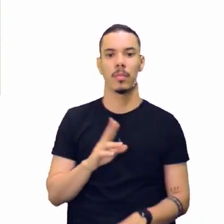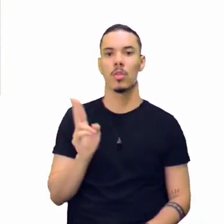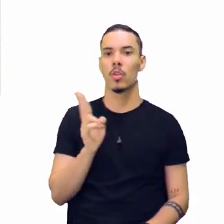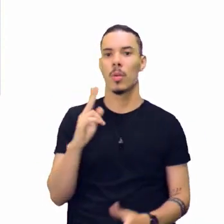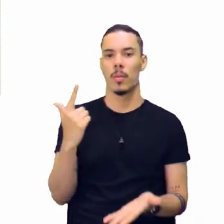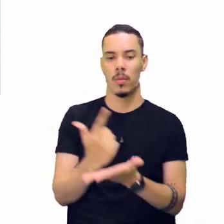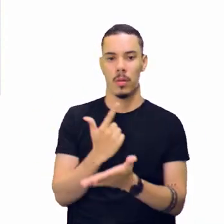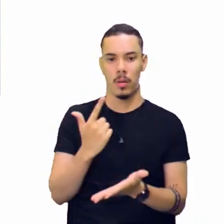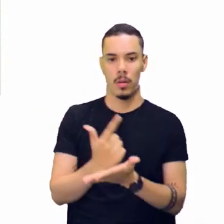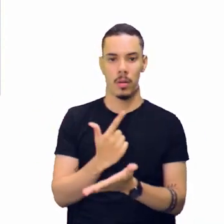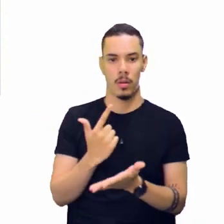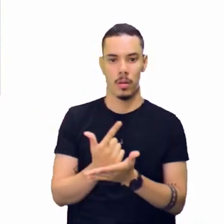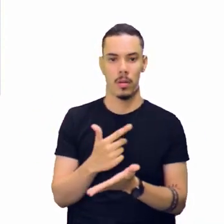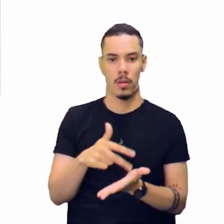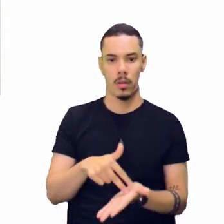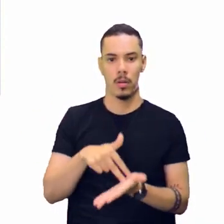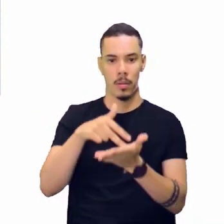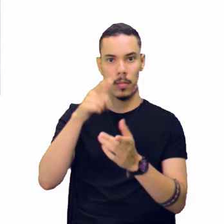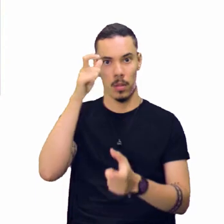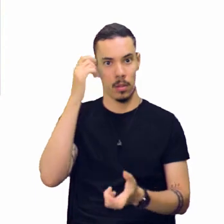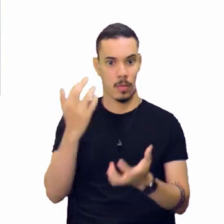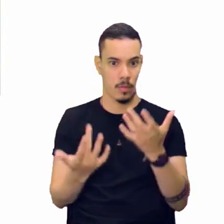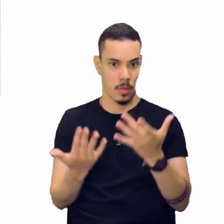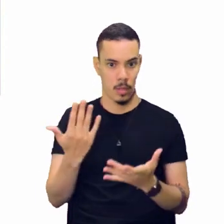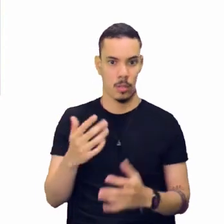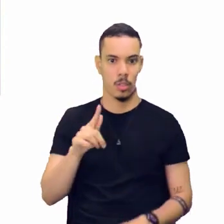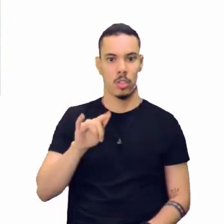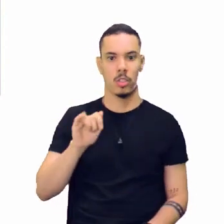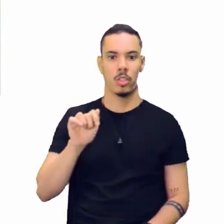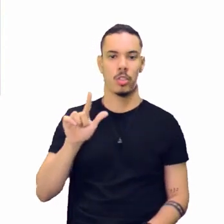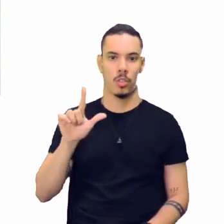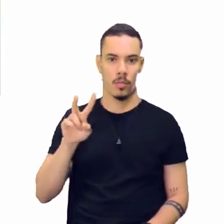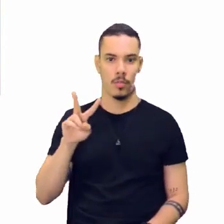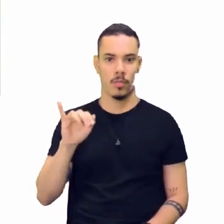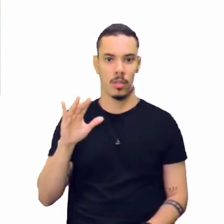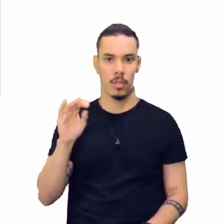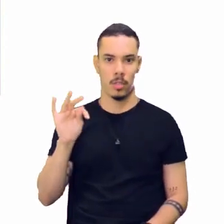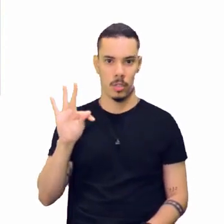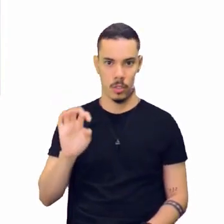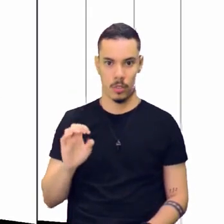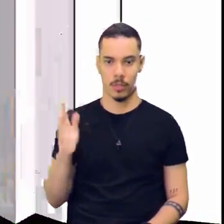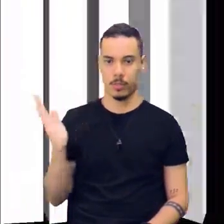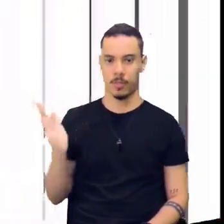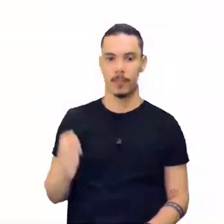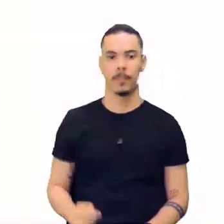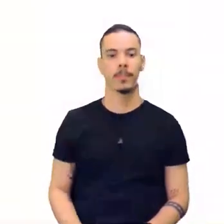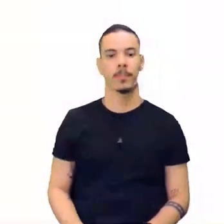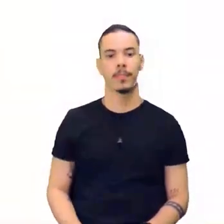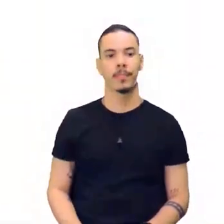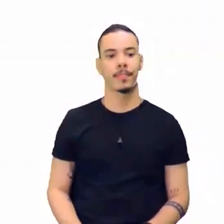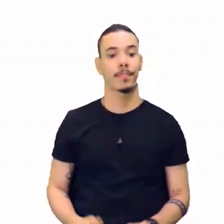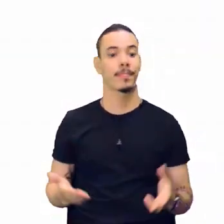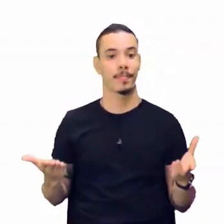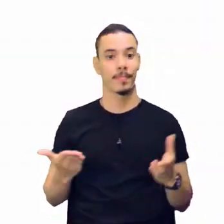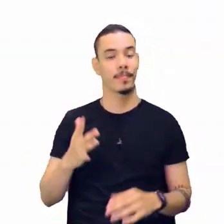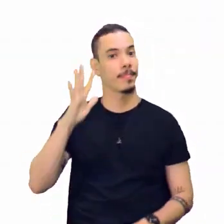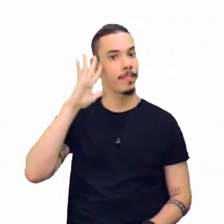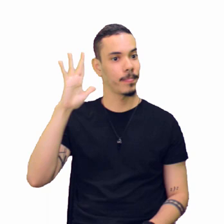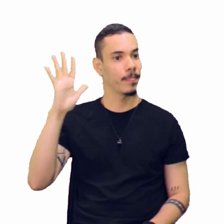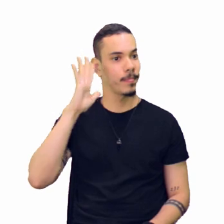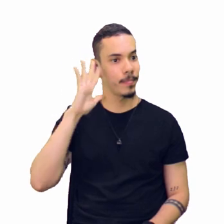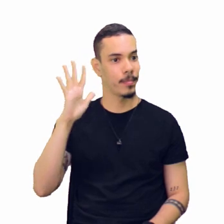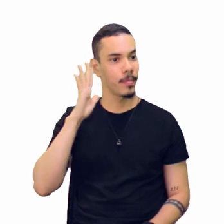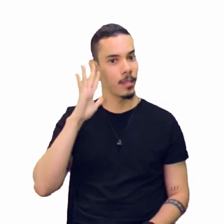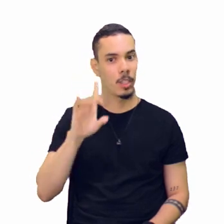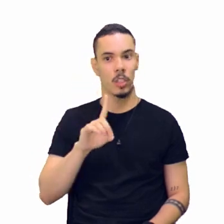da Barca do Inferno, de Gil Vicente. E o